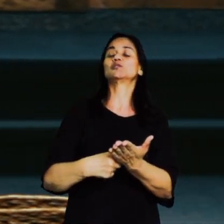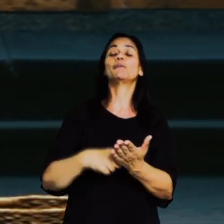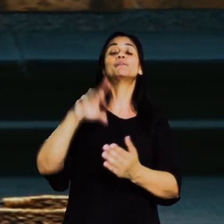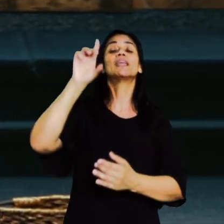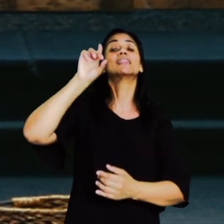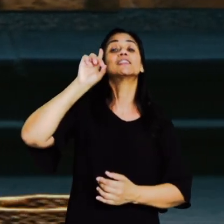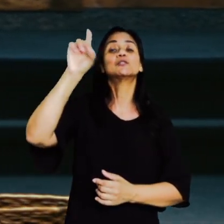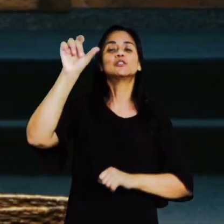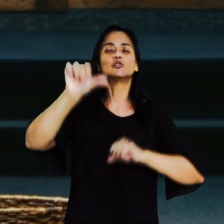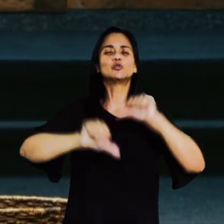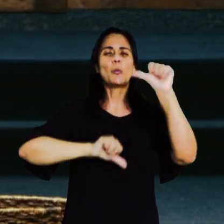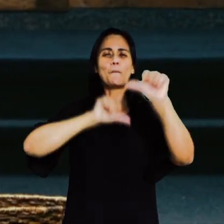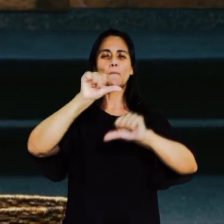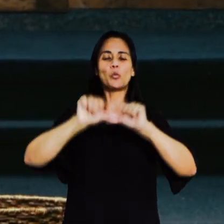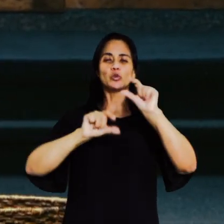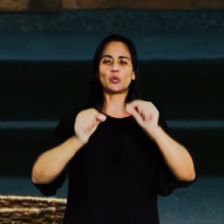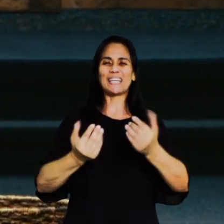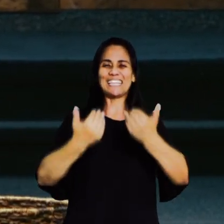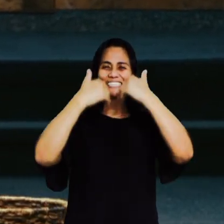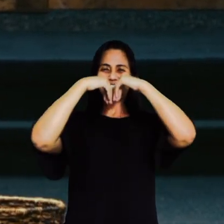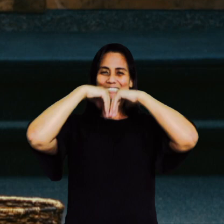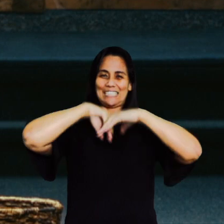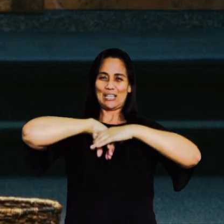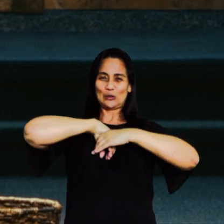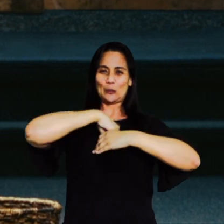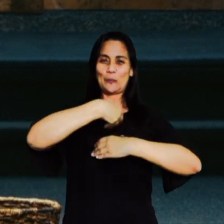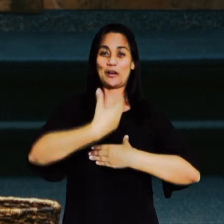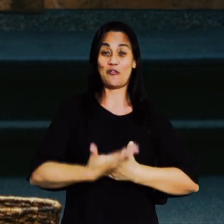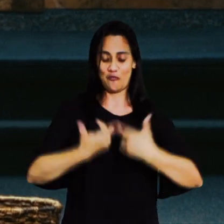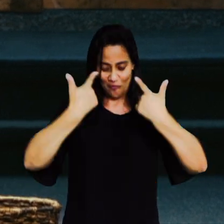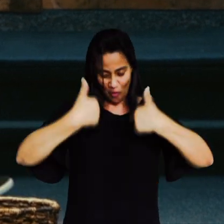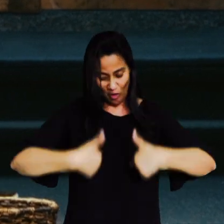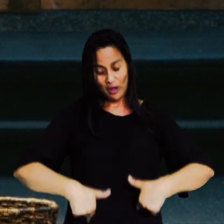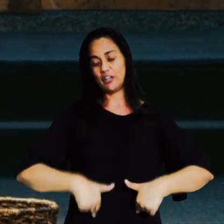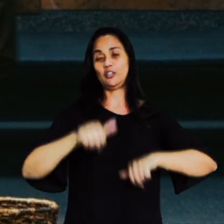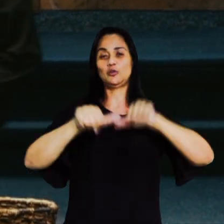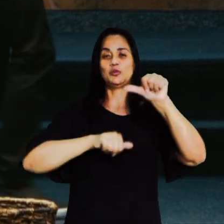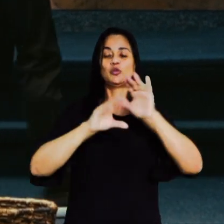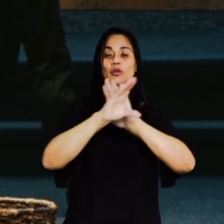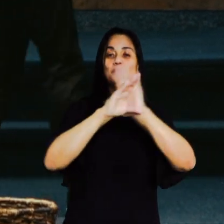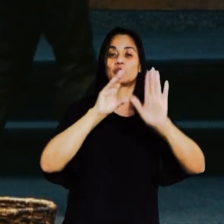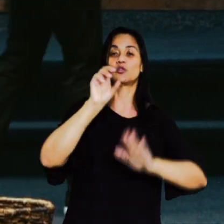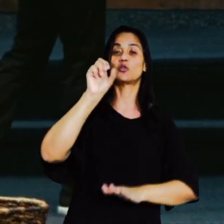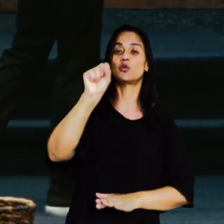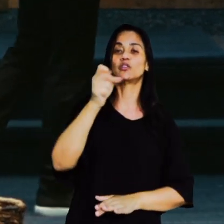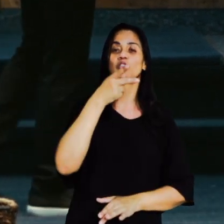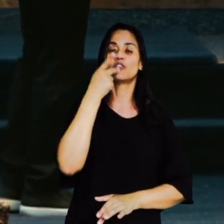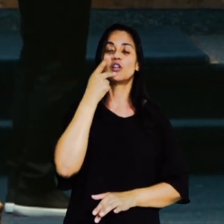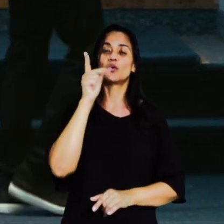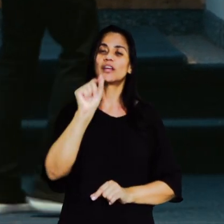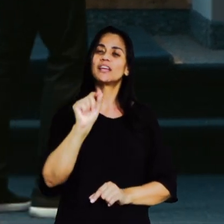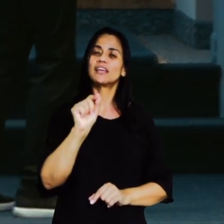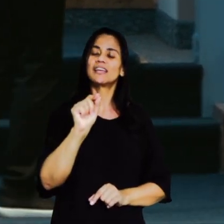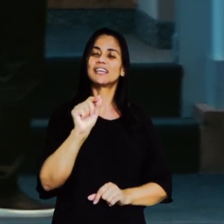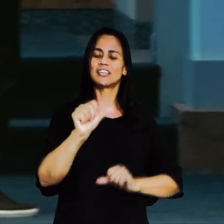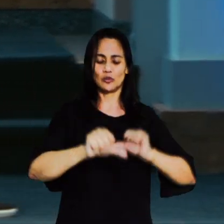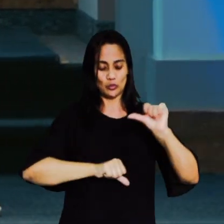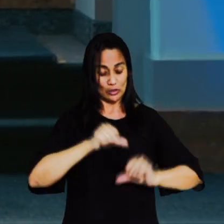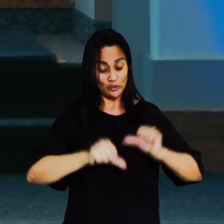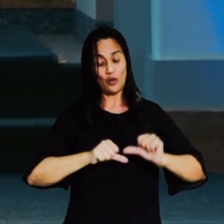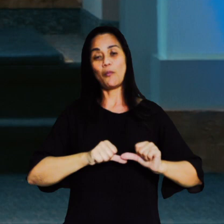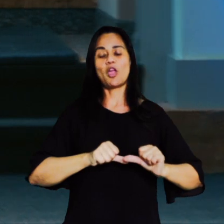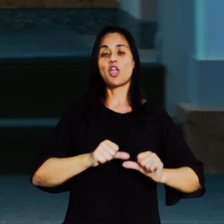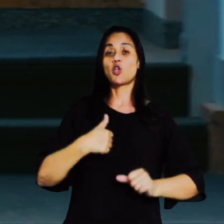ele nos muda de dentro para fora. Aí o versículo, o capítulo 8 diz que aí nós passamos a conhecer a Deus, não porque alguém